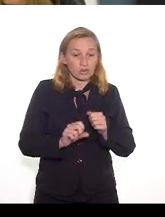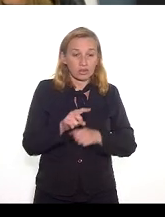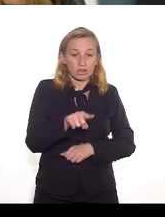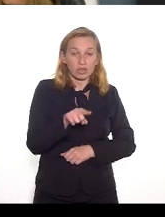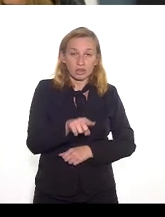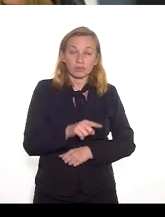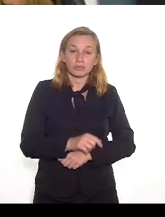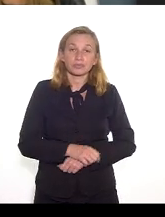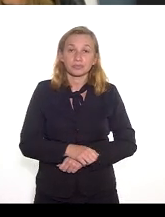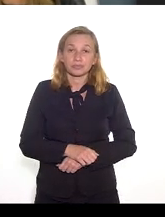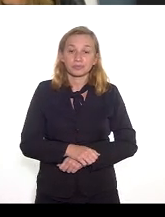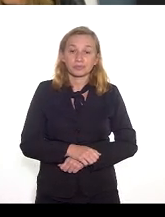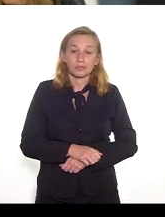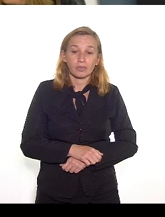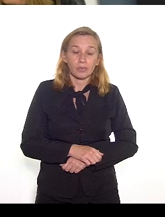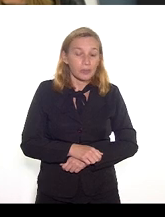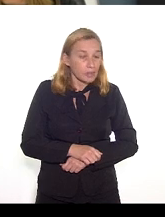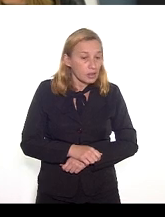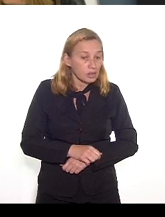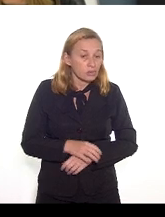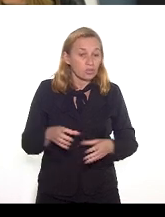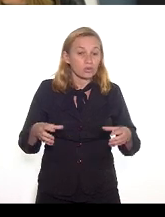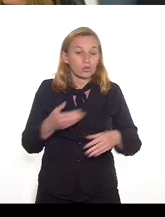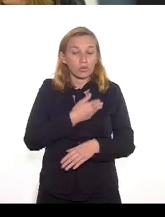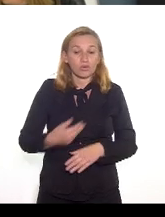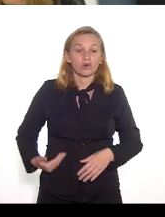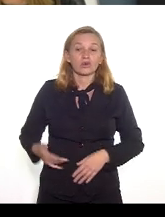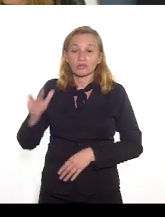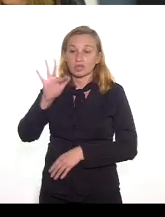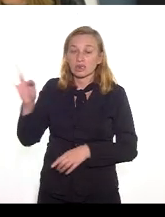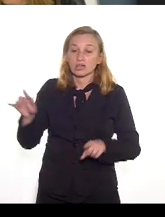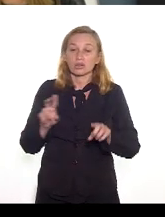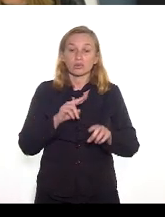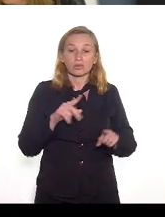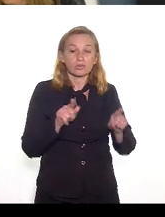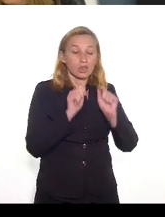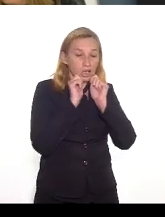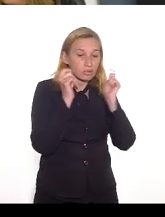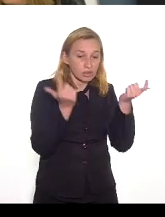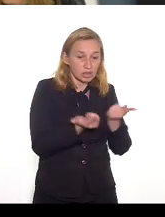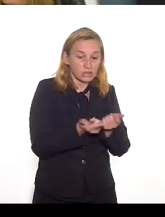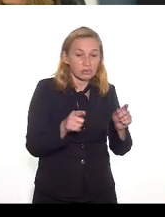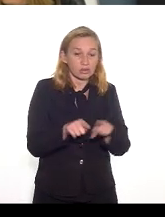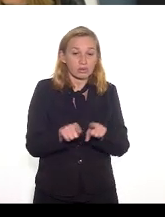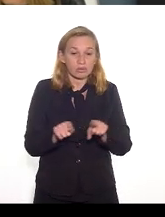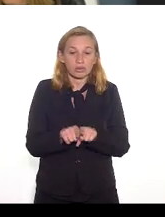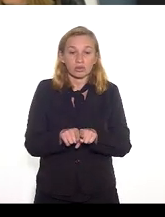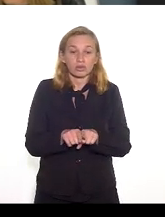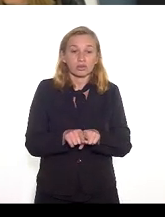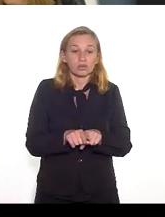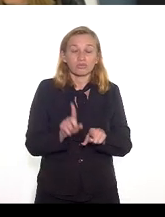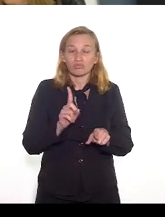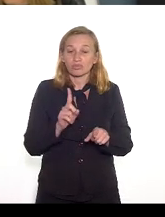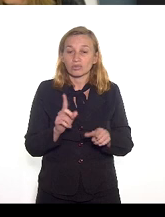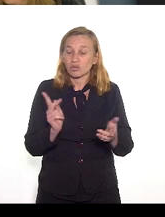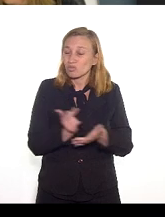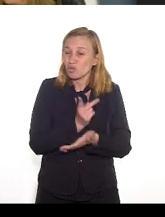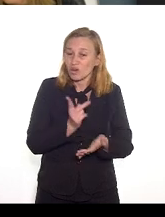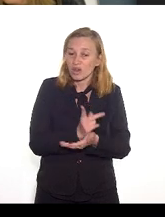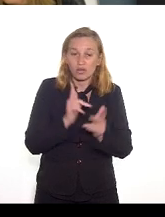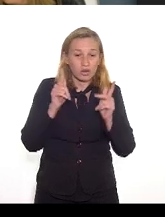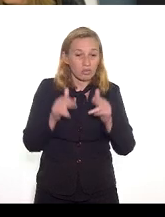consonância não só o governo federal, mas também através da Assembleia Legislativa, para a gente não cometer os mesmos equívocos